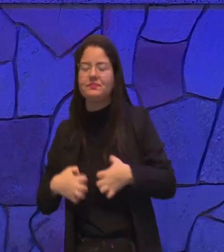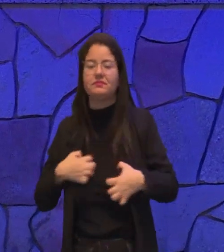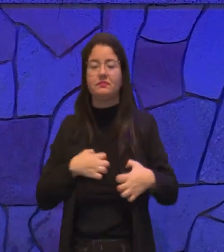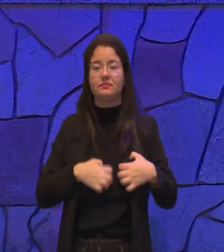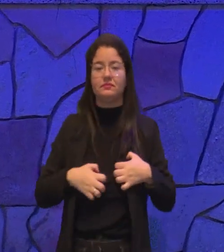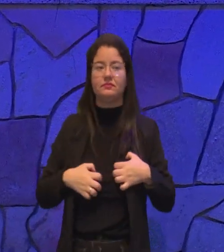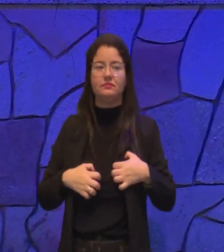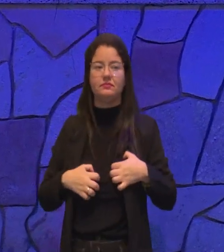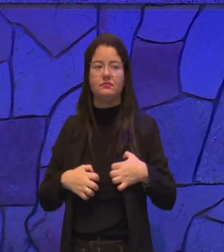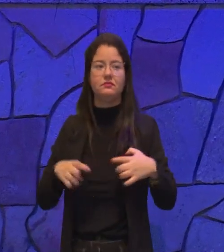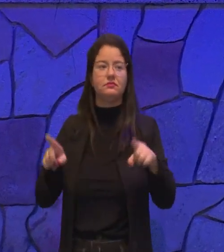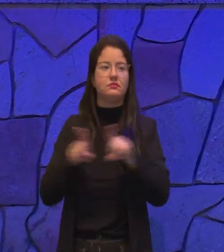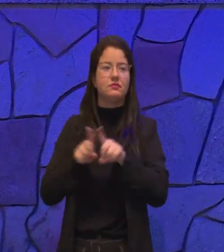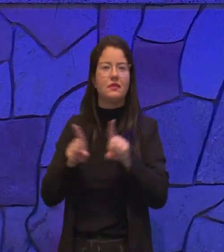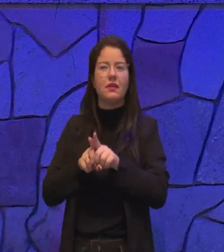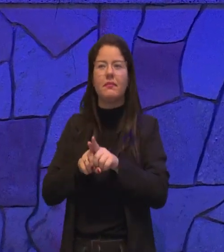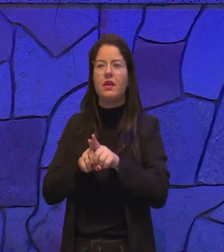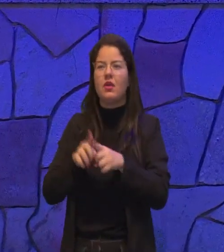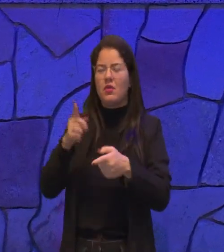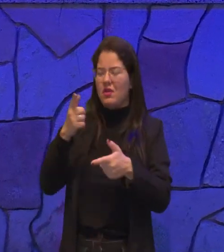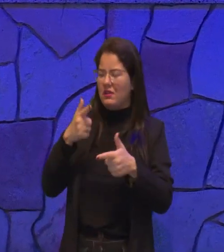algum desajuste,